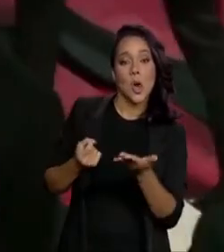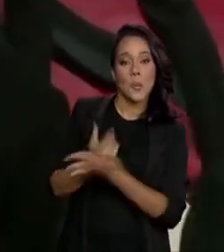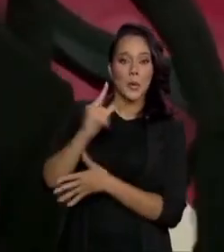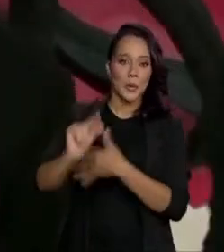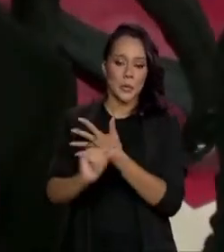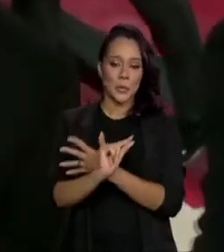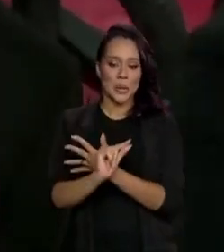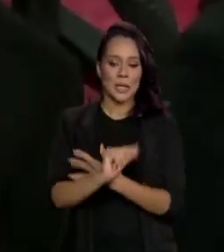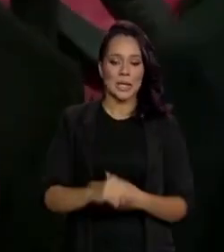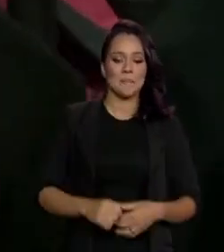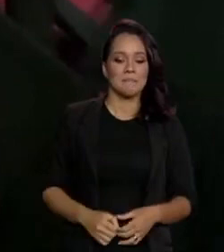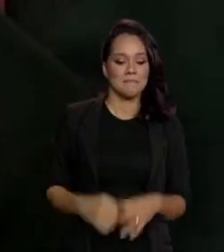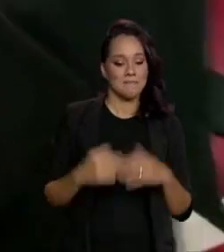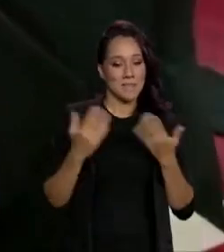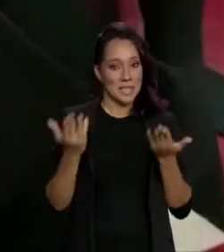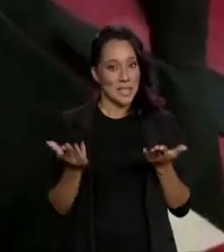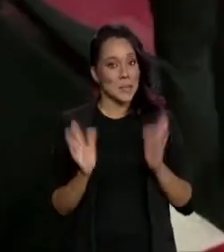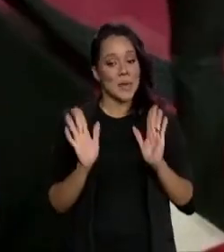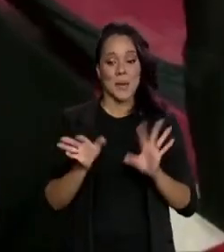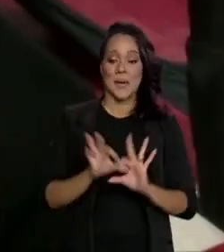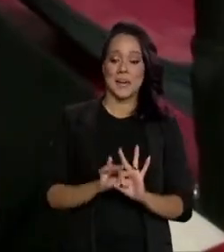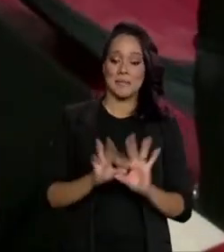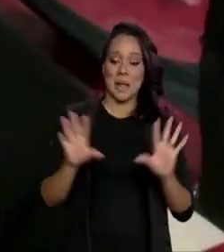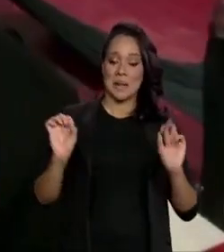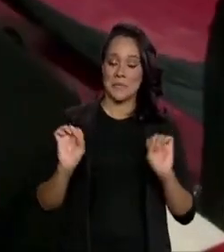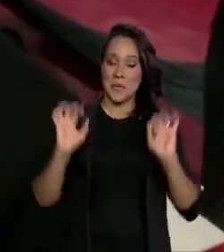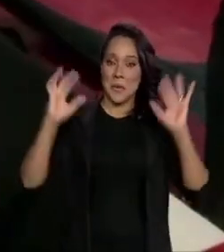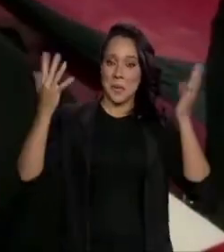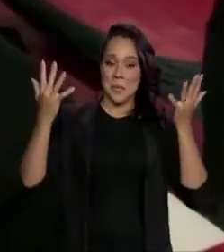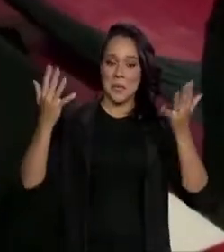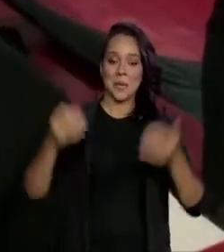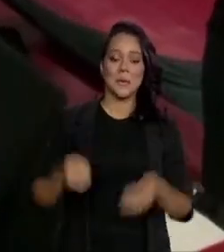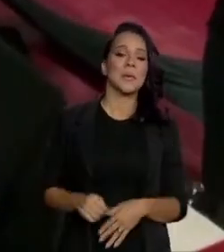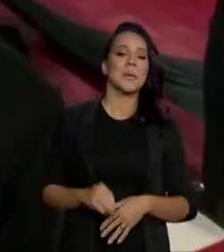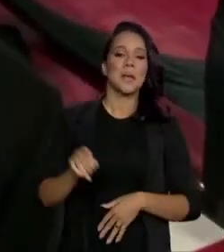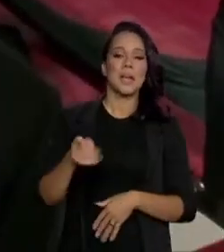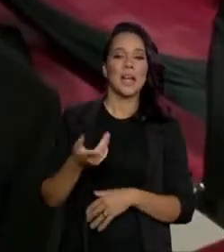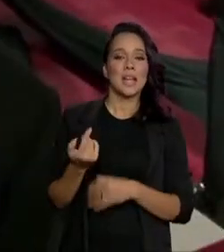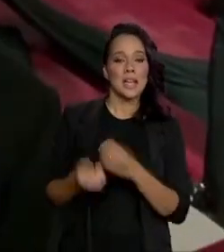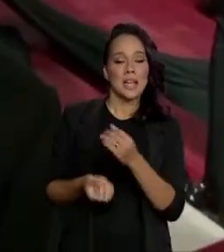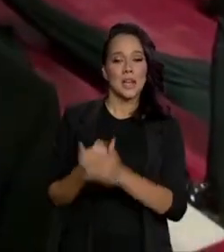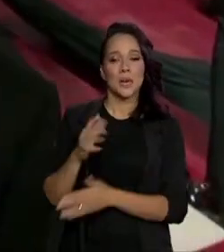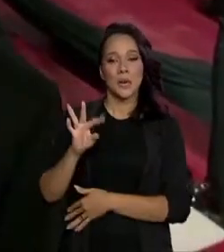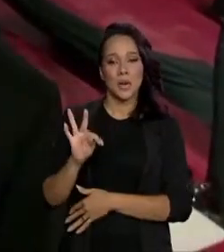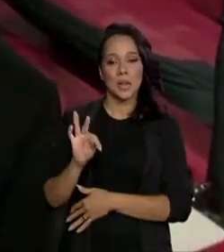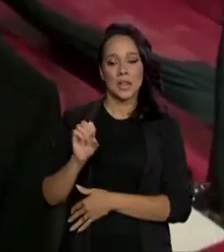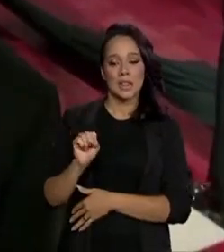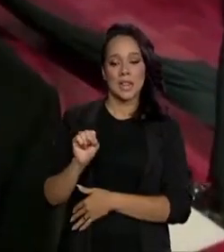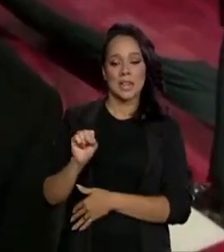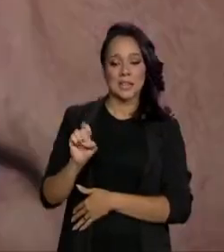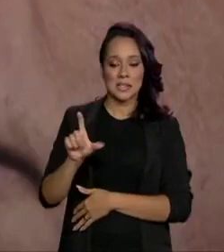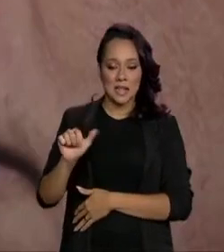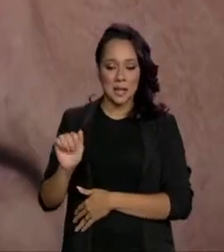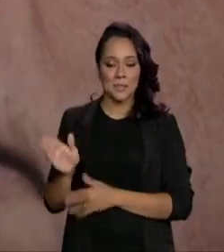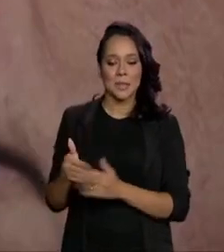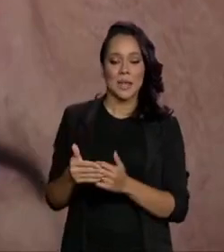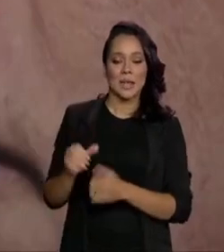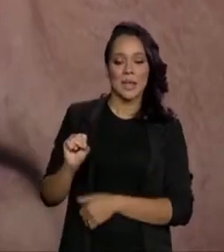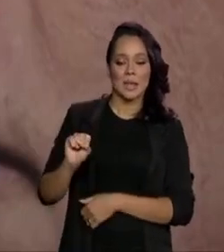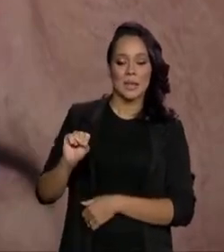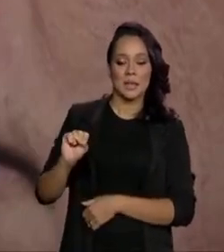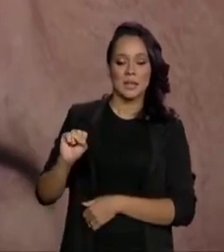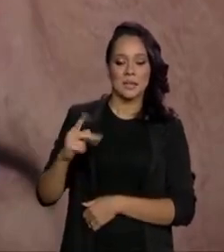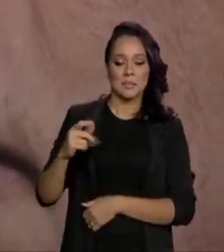US$44 bilhões. O pássaro está livre, comemorou o fundador da Tesla e da SpaceX, mas em